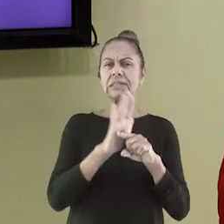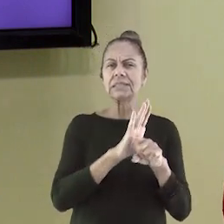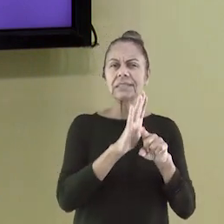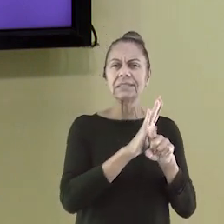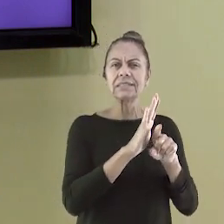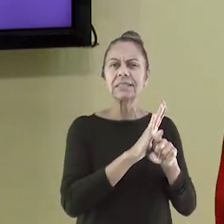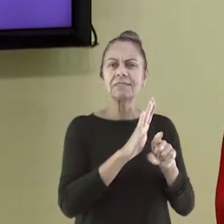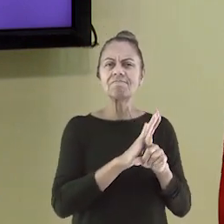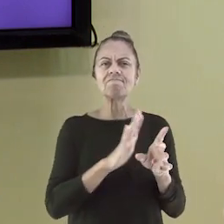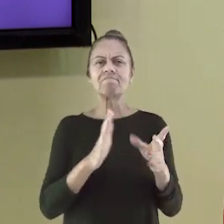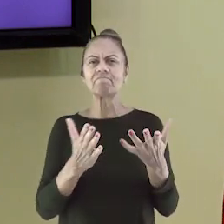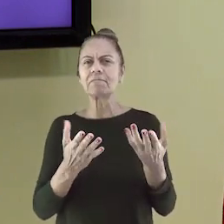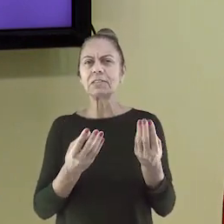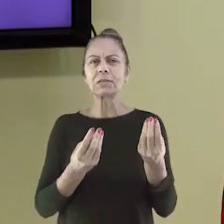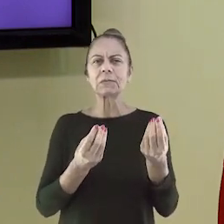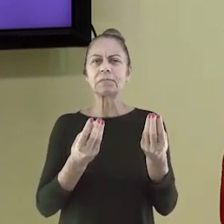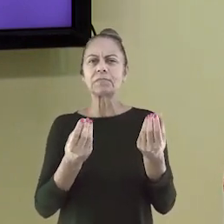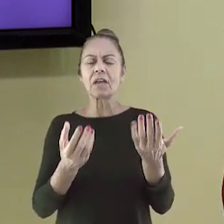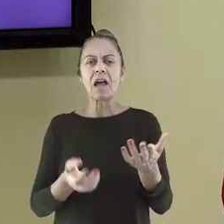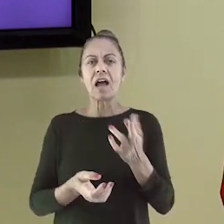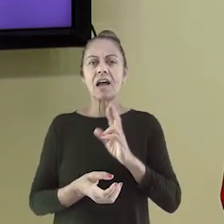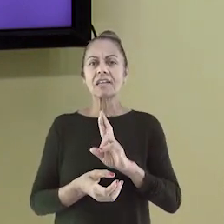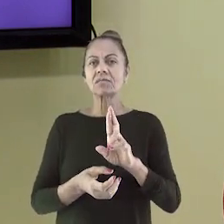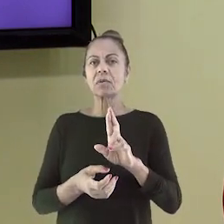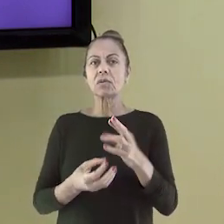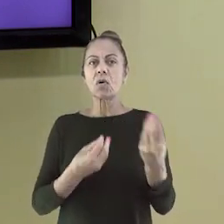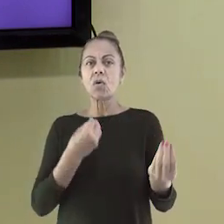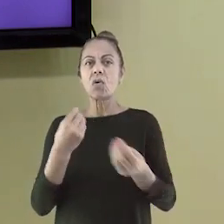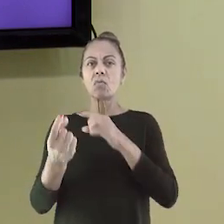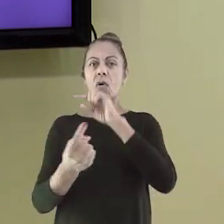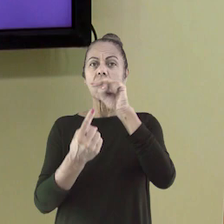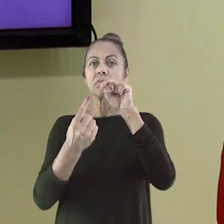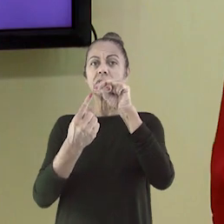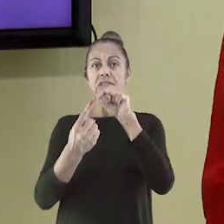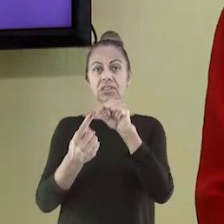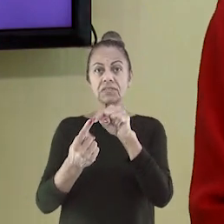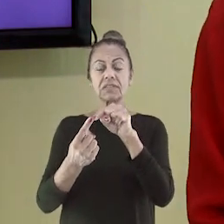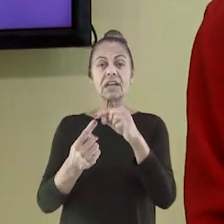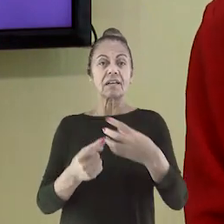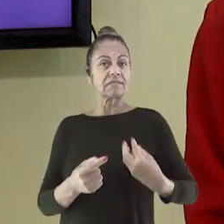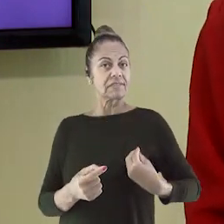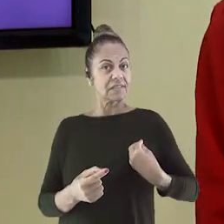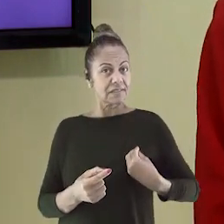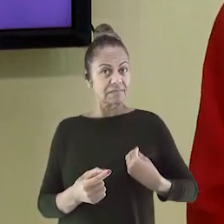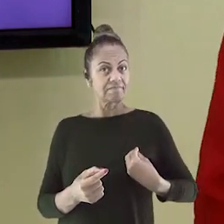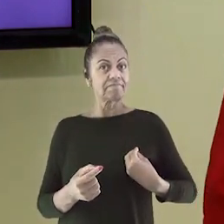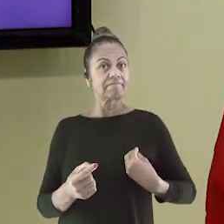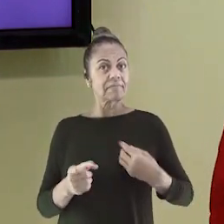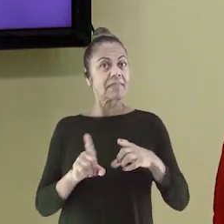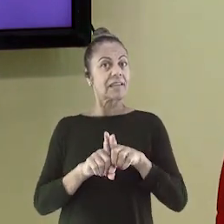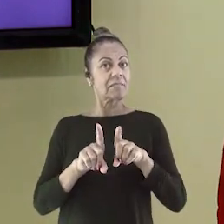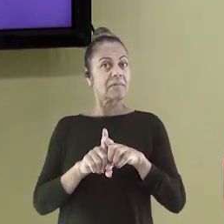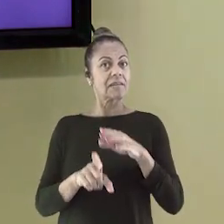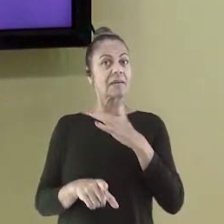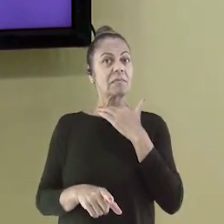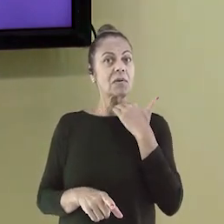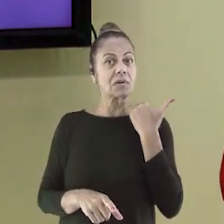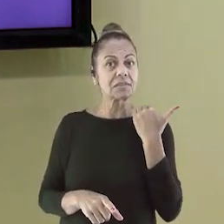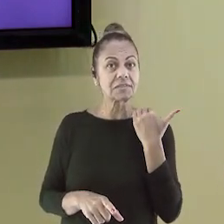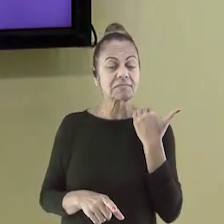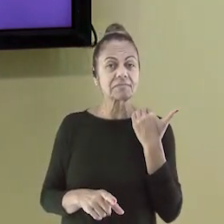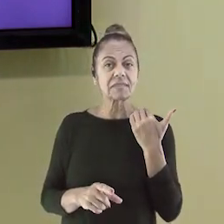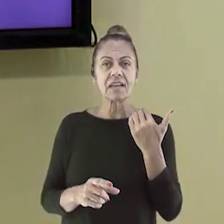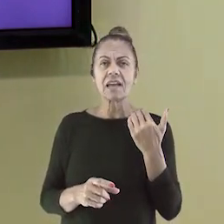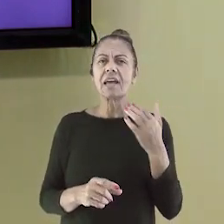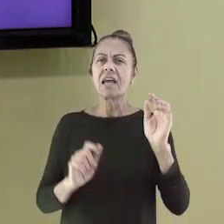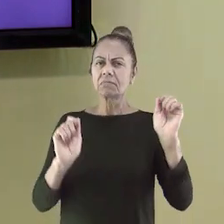humanas muito sensíveis, como o propósito da vida e até da morte. É possível